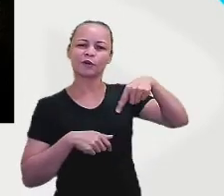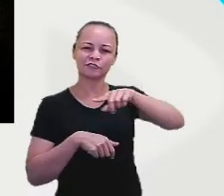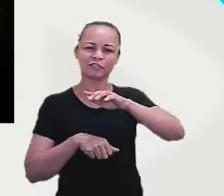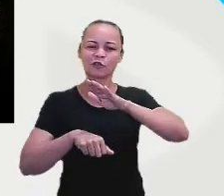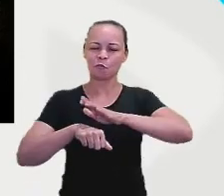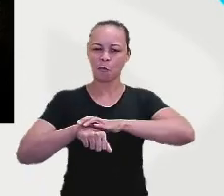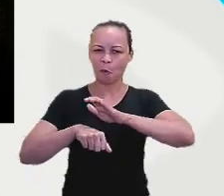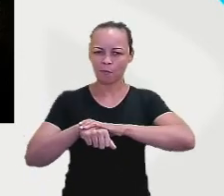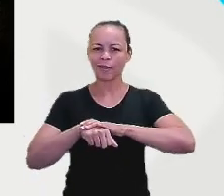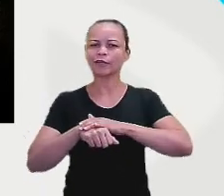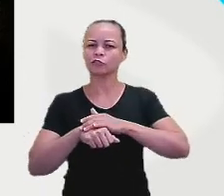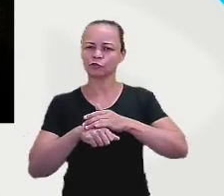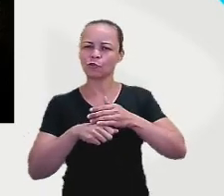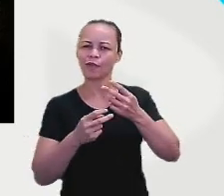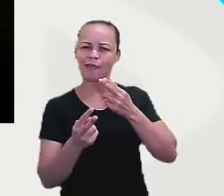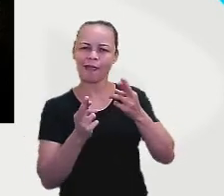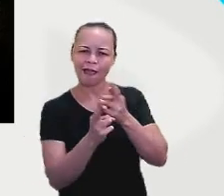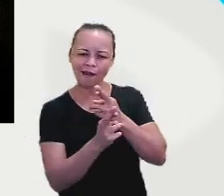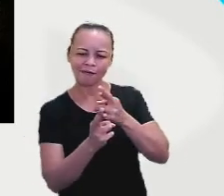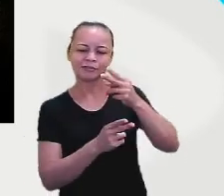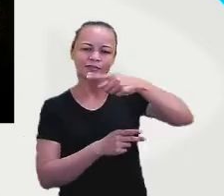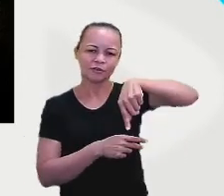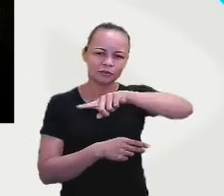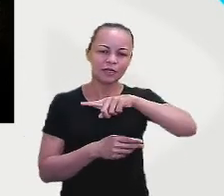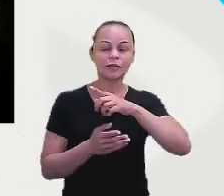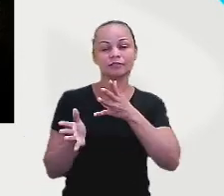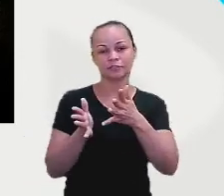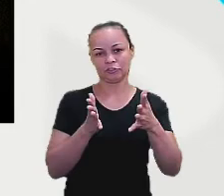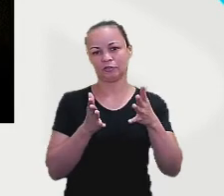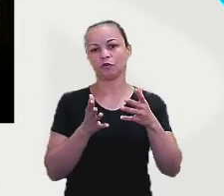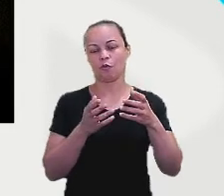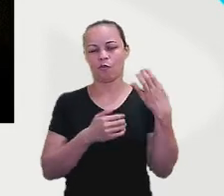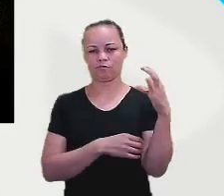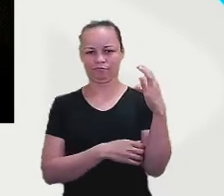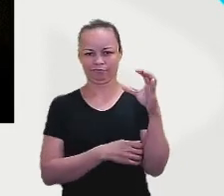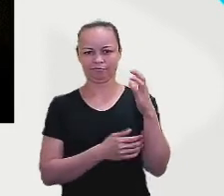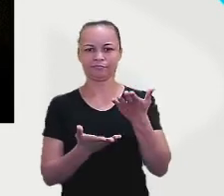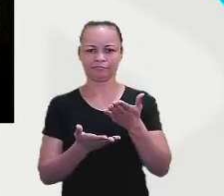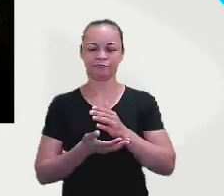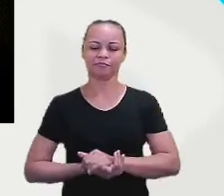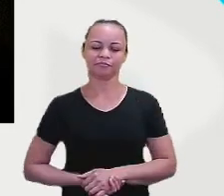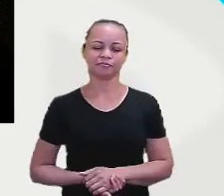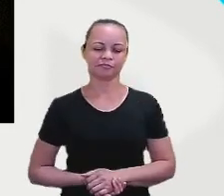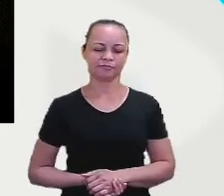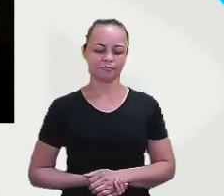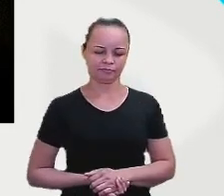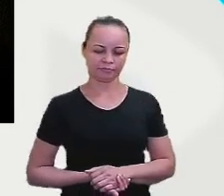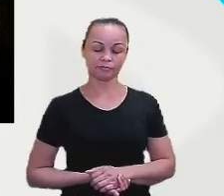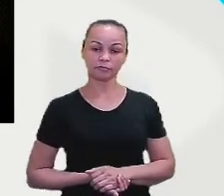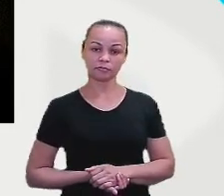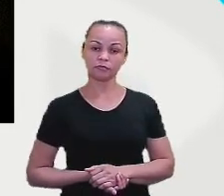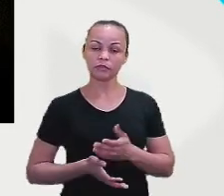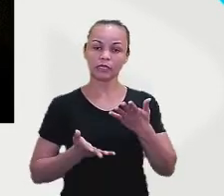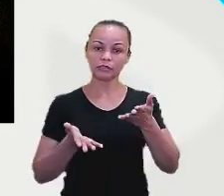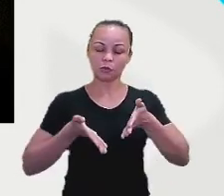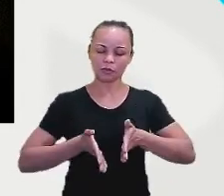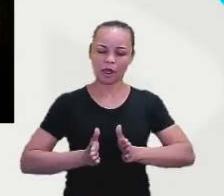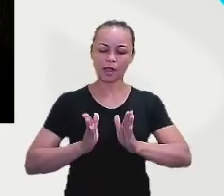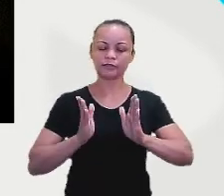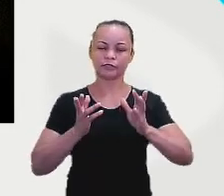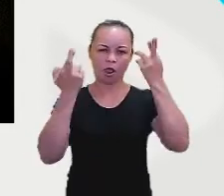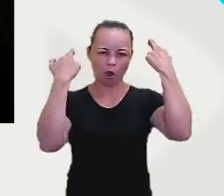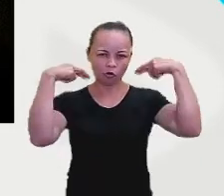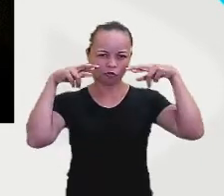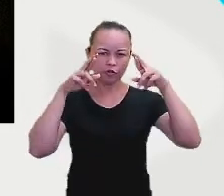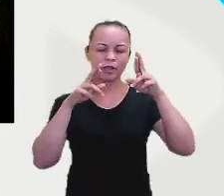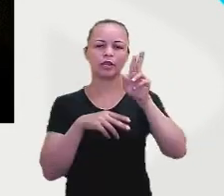momento, fazer de relação desses animes, desses mangás, com a ciência. Nasce a ovelha Dolly. Então a gente pode dizer que é um grande marco